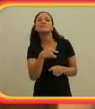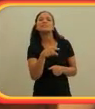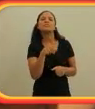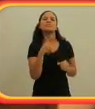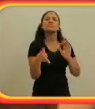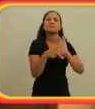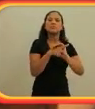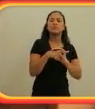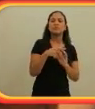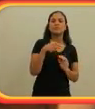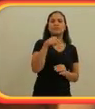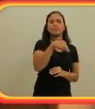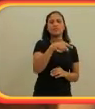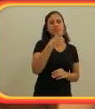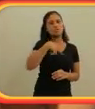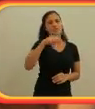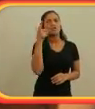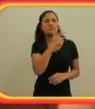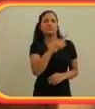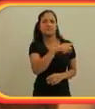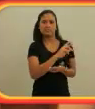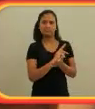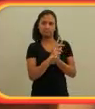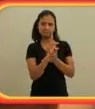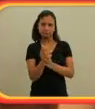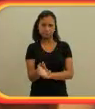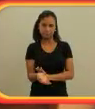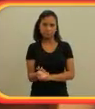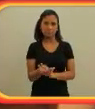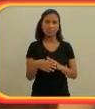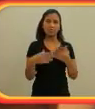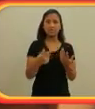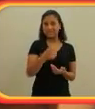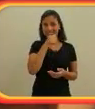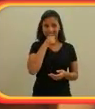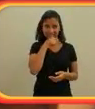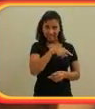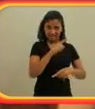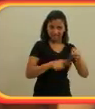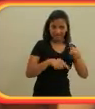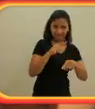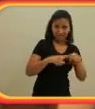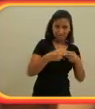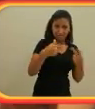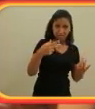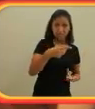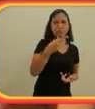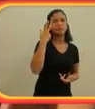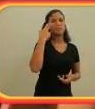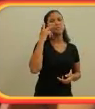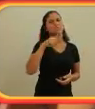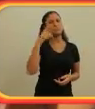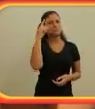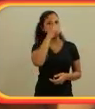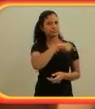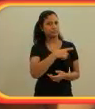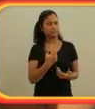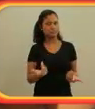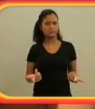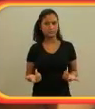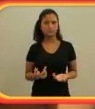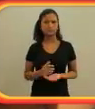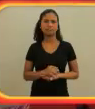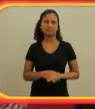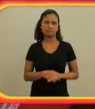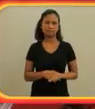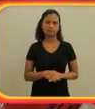de suspensão do peso. E nesse sistema a gente consegue realizar diversos exercícios que, sem esses equipamentos, normalmente